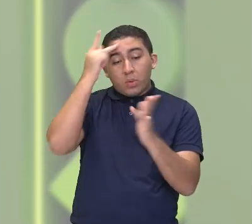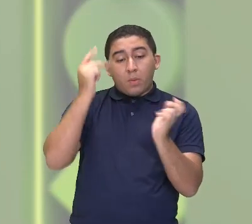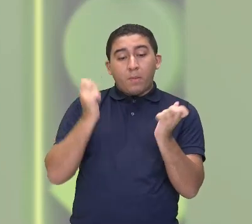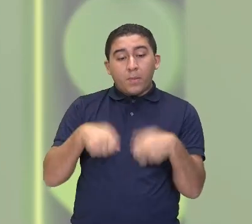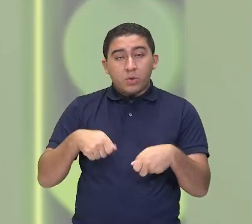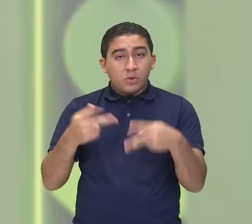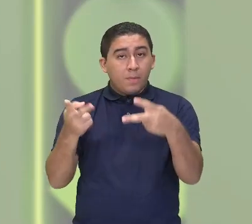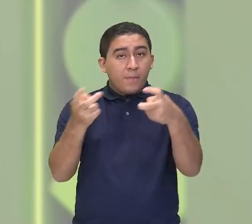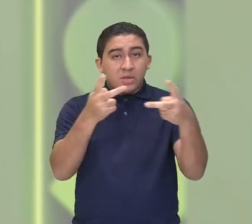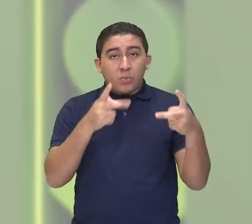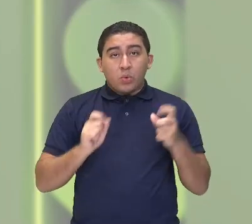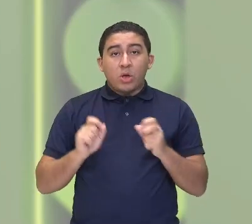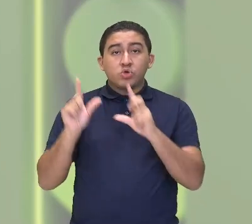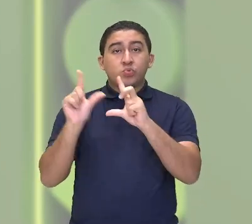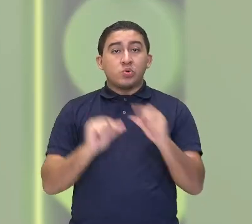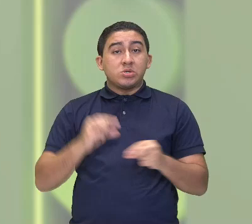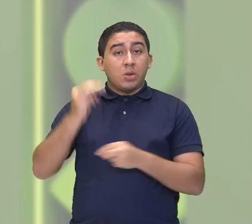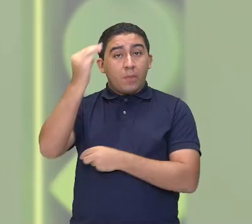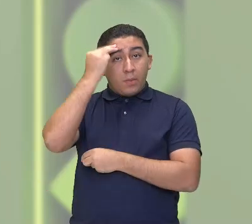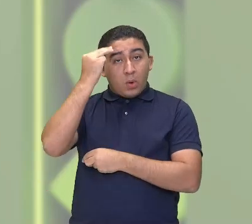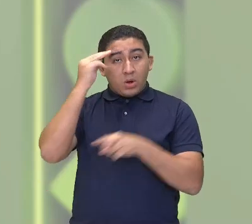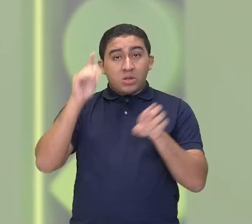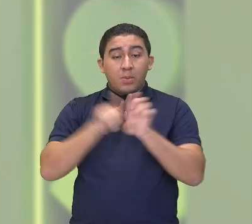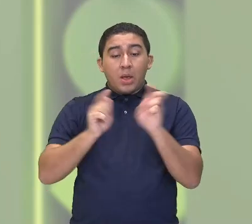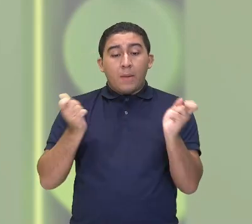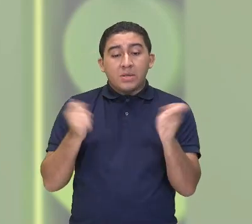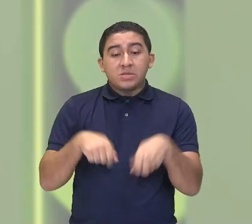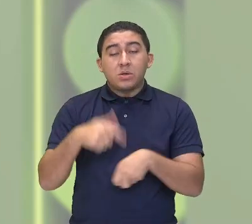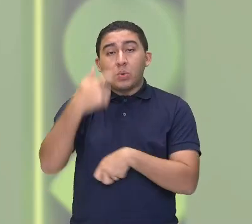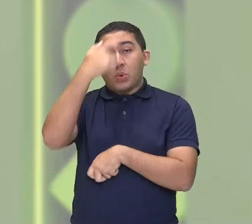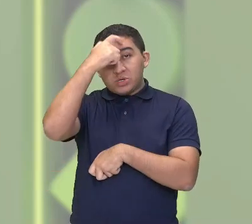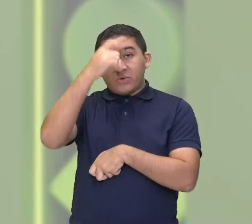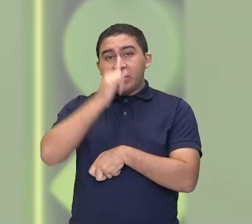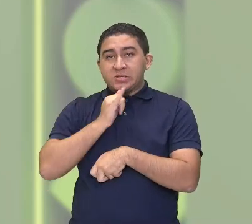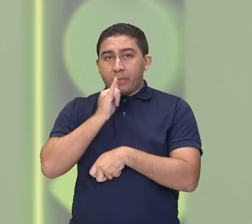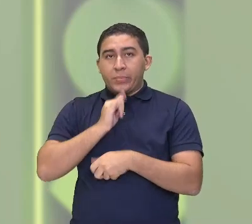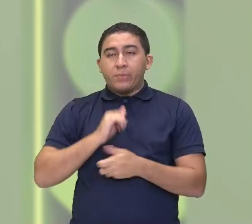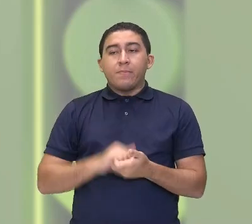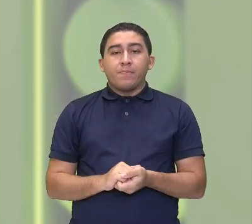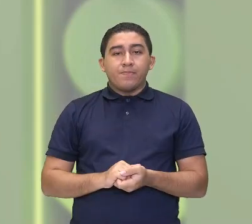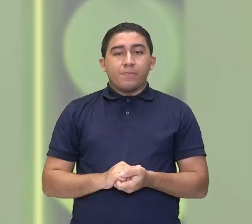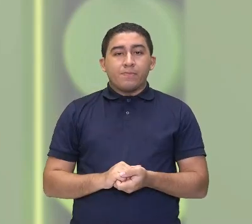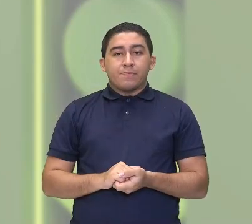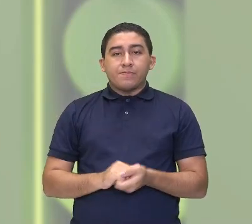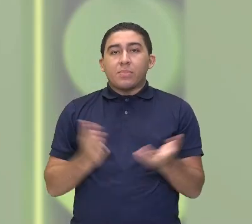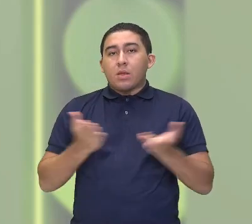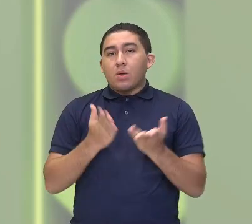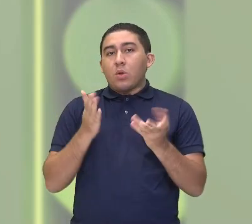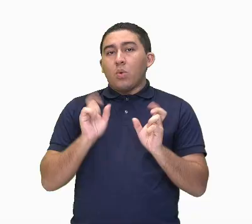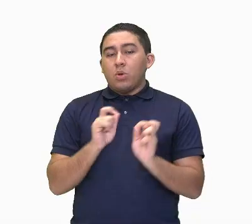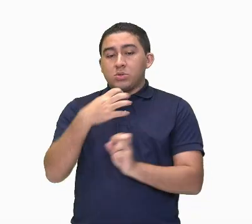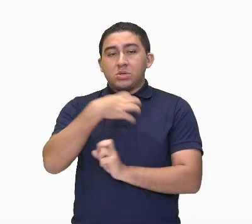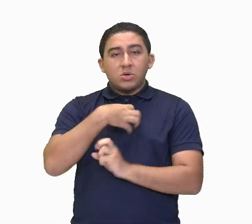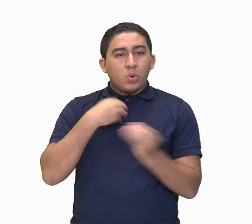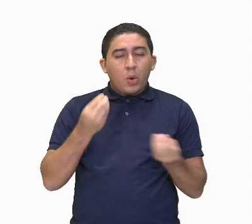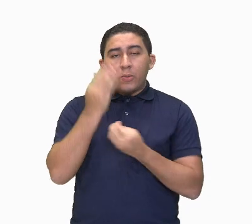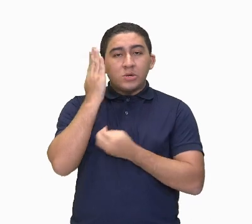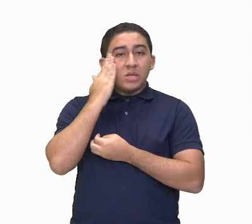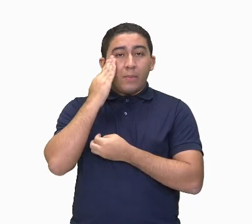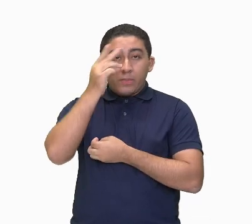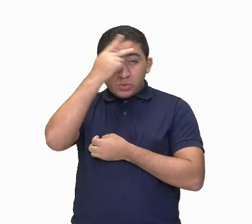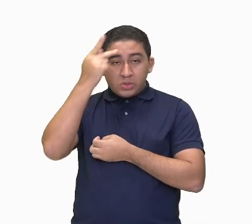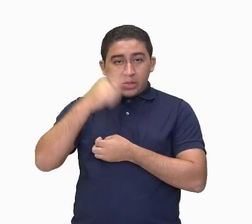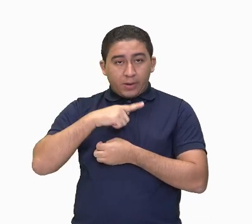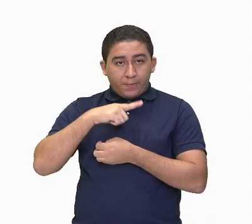essa diminuição da memória, das capacidades cognitivas, por exemplo. Vamos ver aí os sintomas do Alzheimer. Na